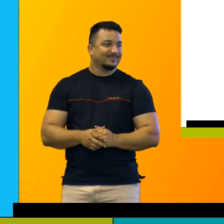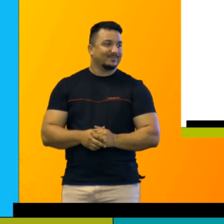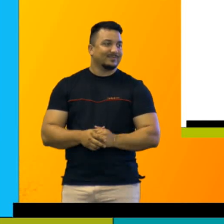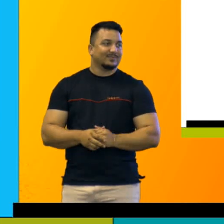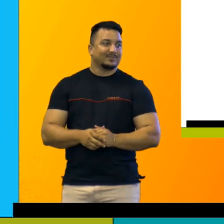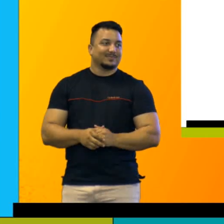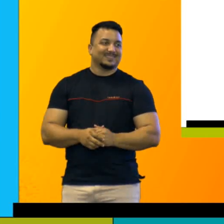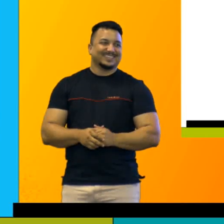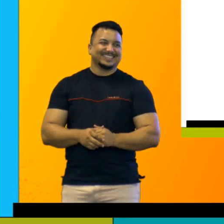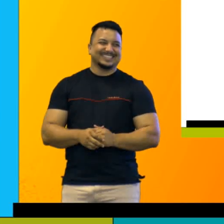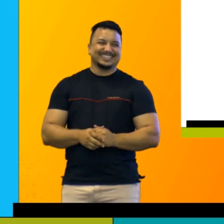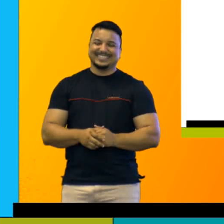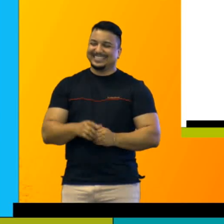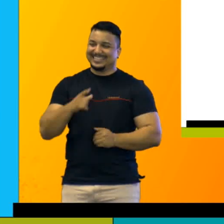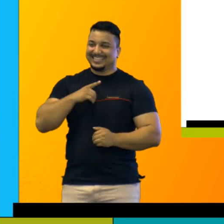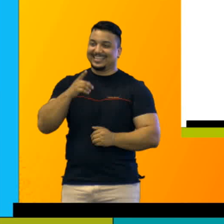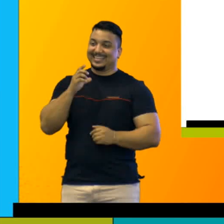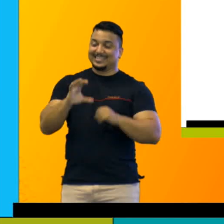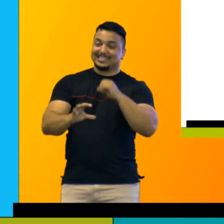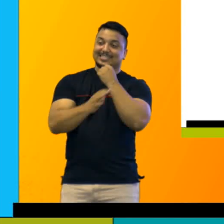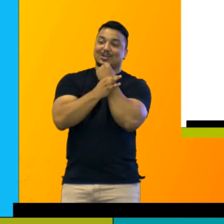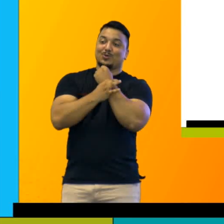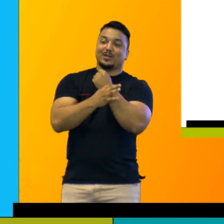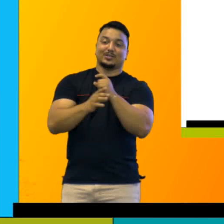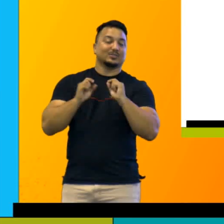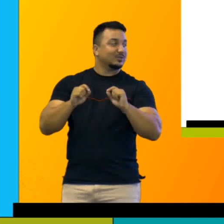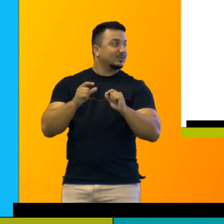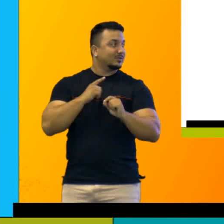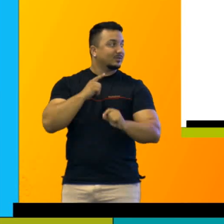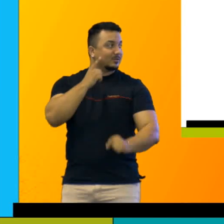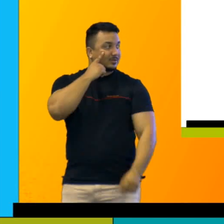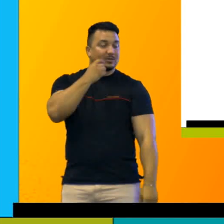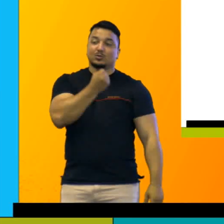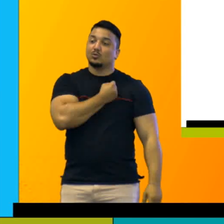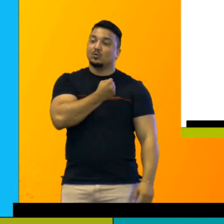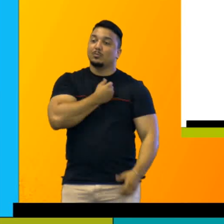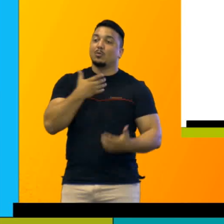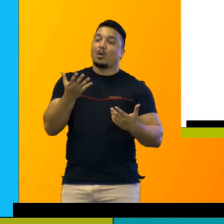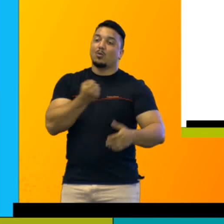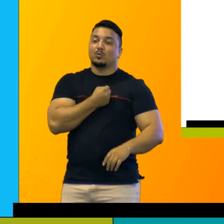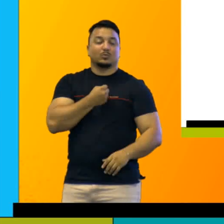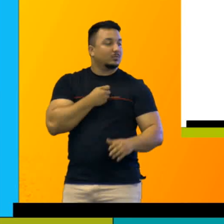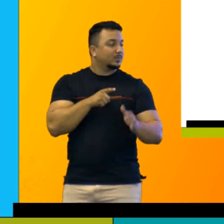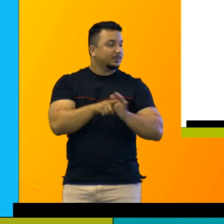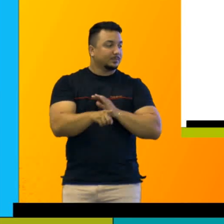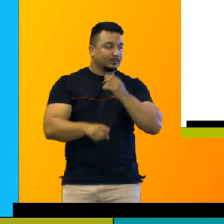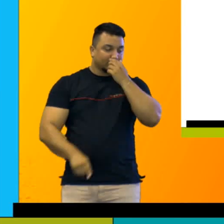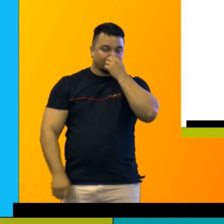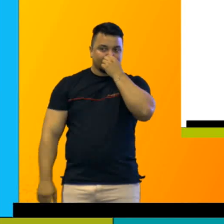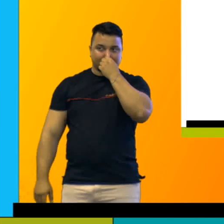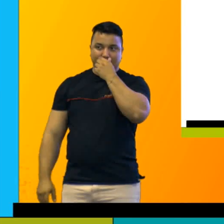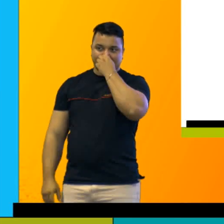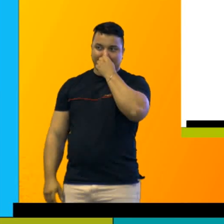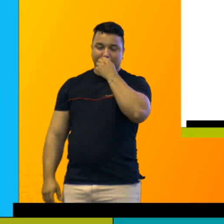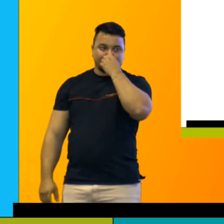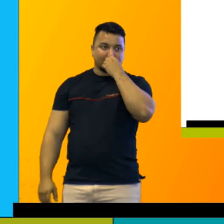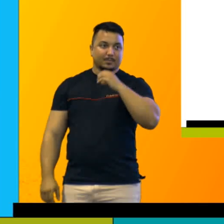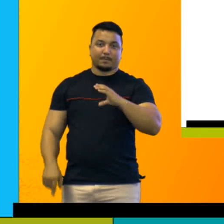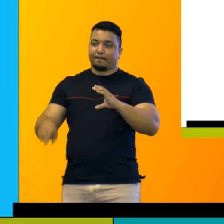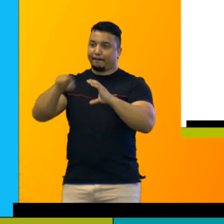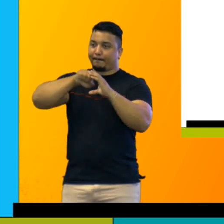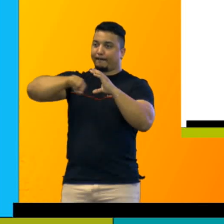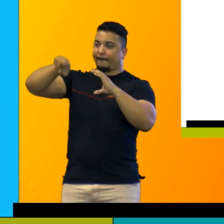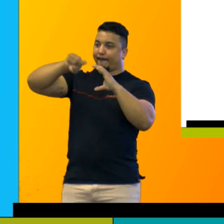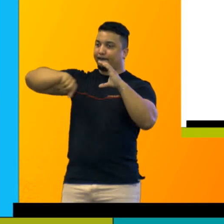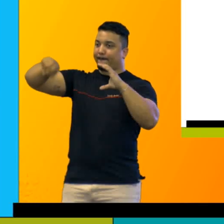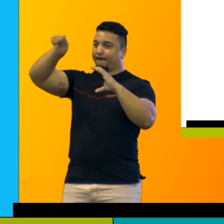A margem de segurança recomendada, eu não sei nem qual é o número aí, né? Procurei o número aí, tá? Eu nem botei o número. É a das bolinhas aí, ó,